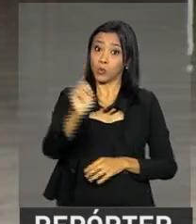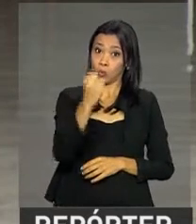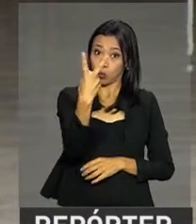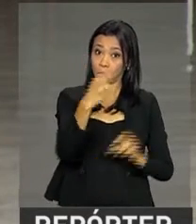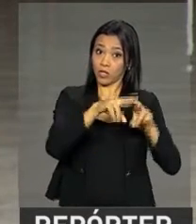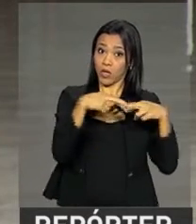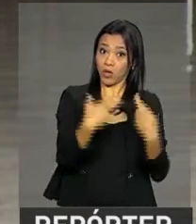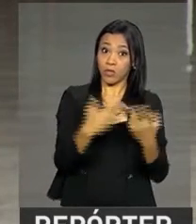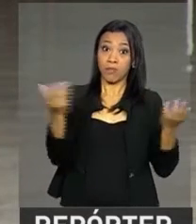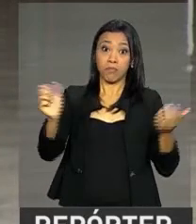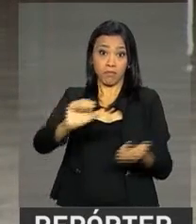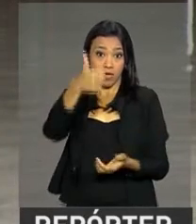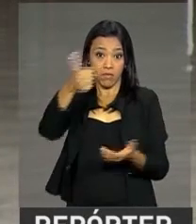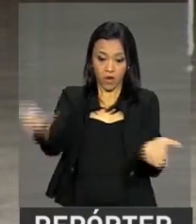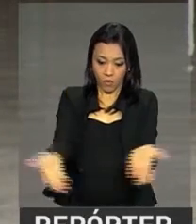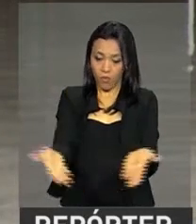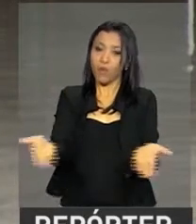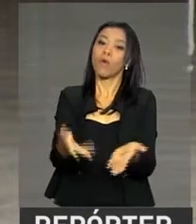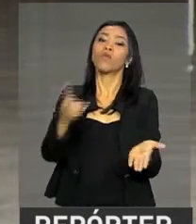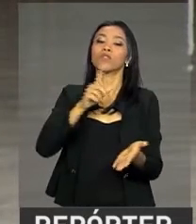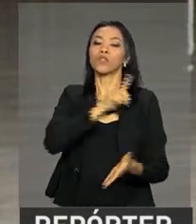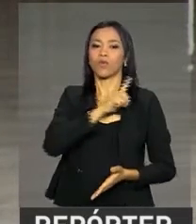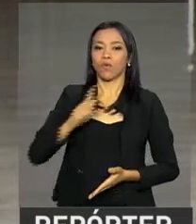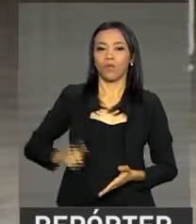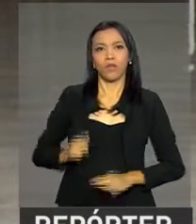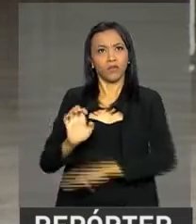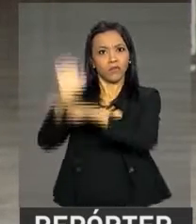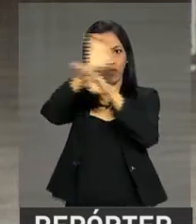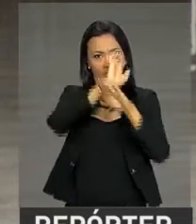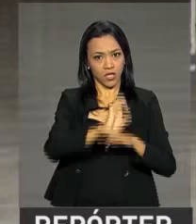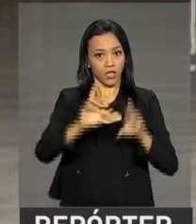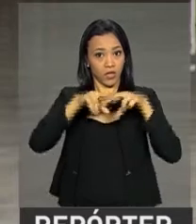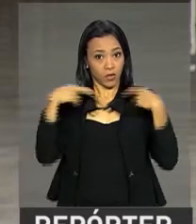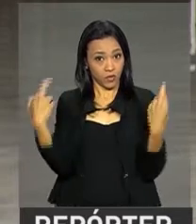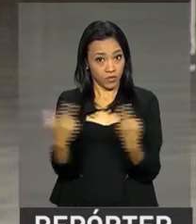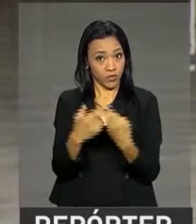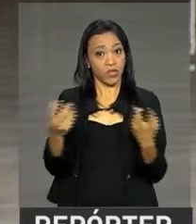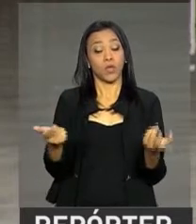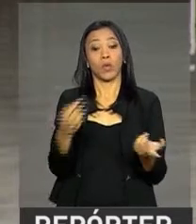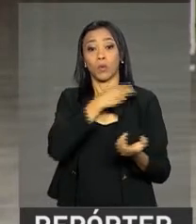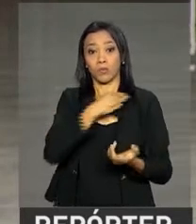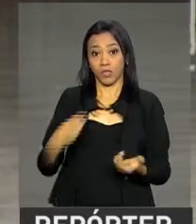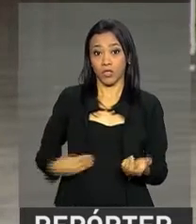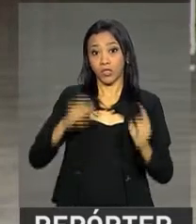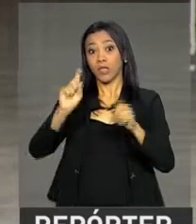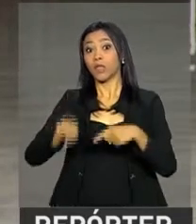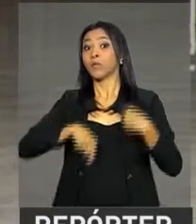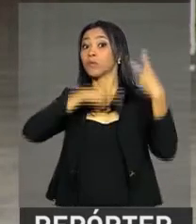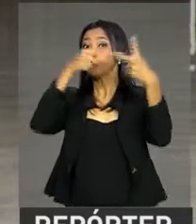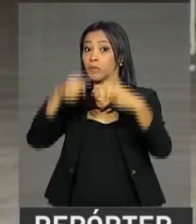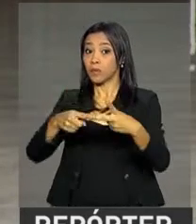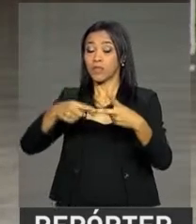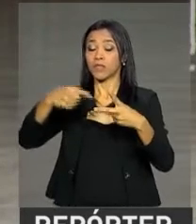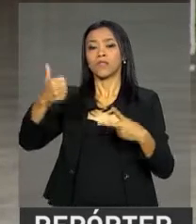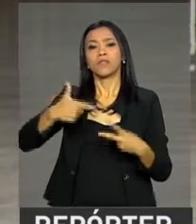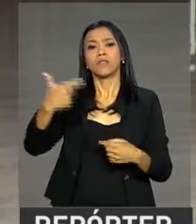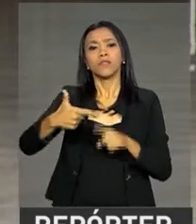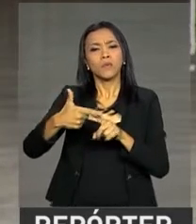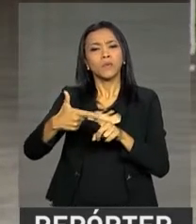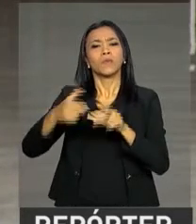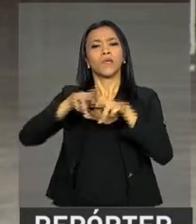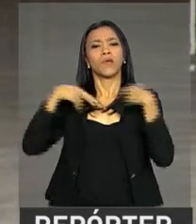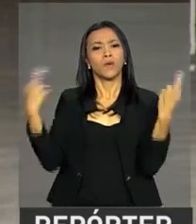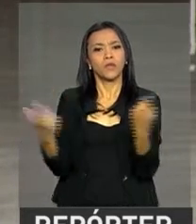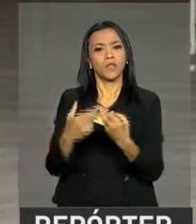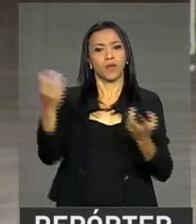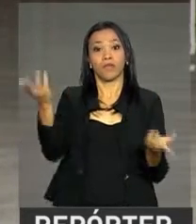é essa reunião que você mencionou hoje entre os governadores e o ministro da Fazenda, e depois haverá uma segunda reunião com o presidente Michel